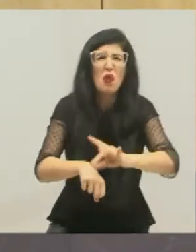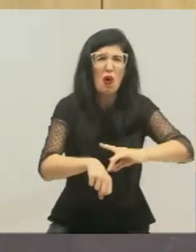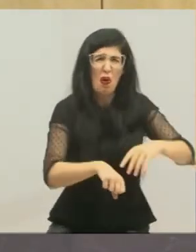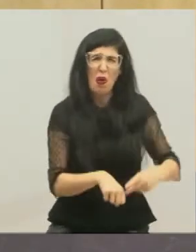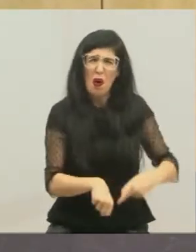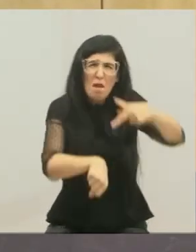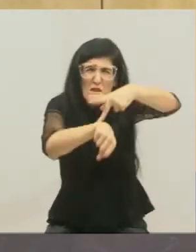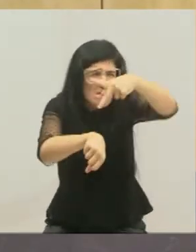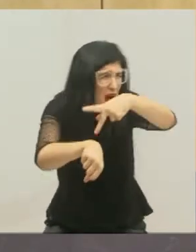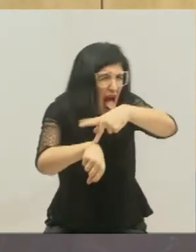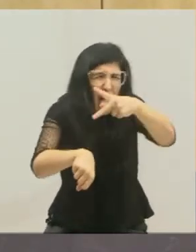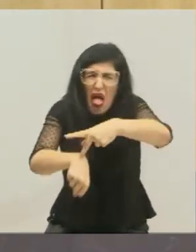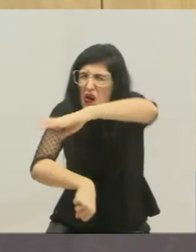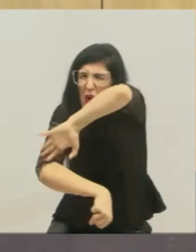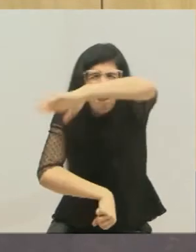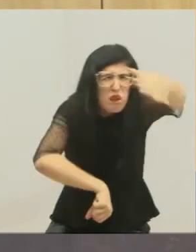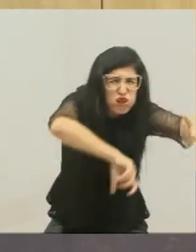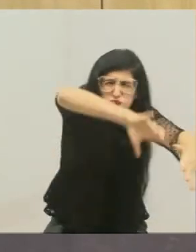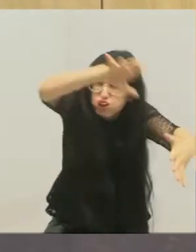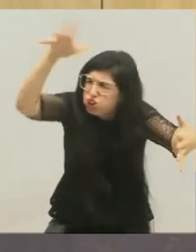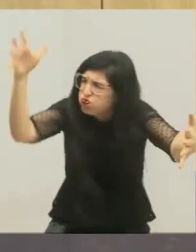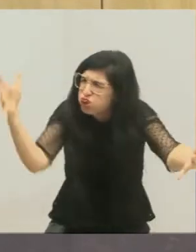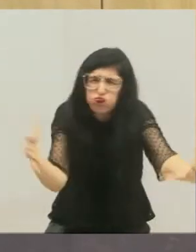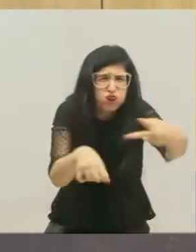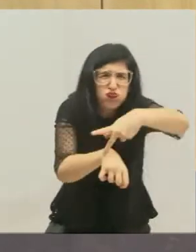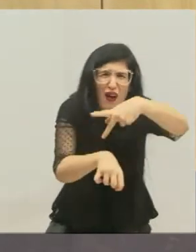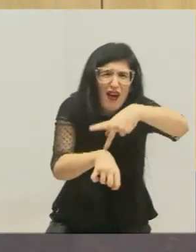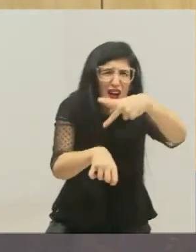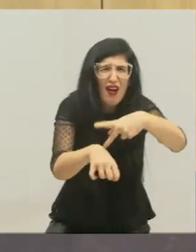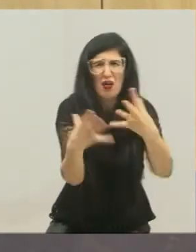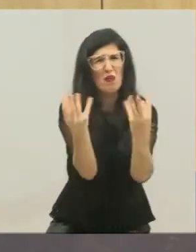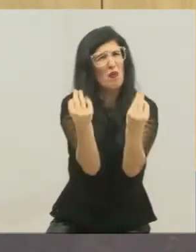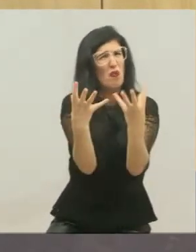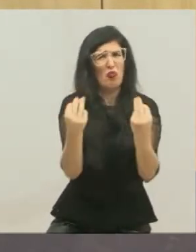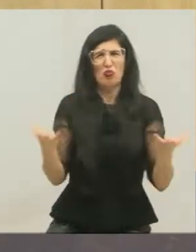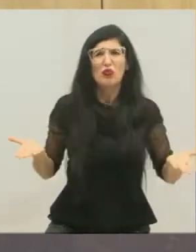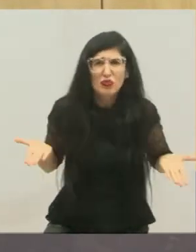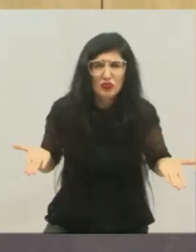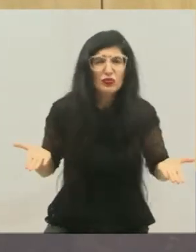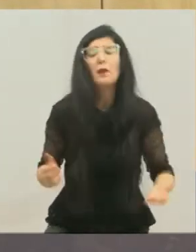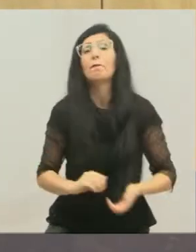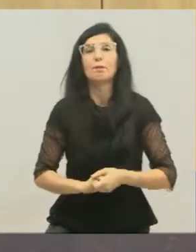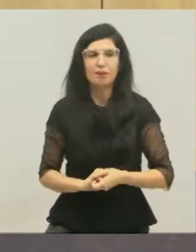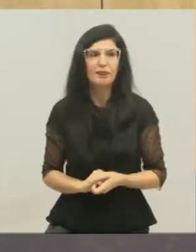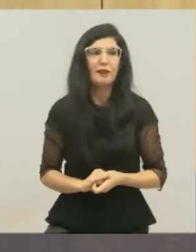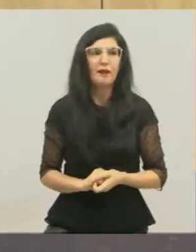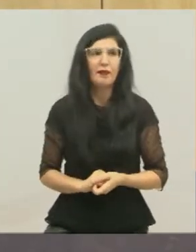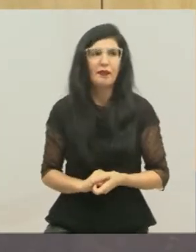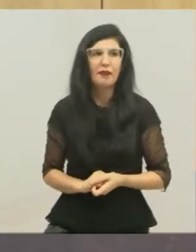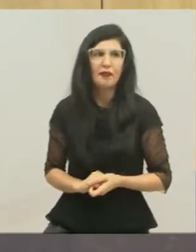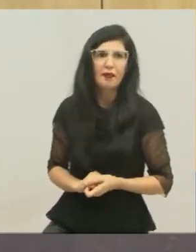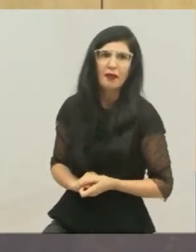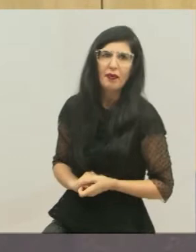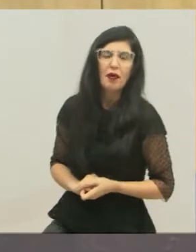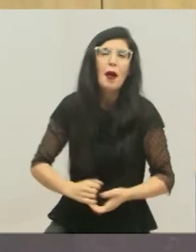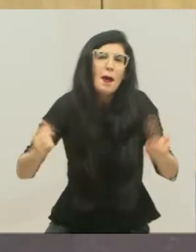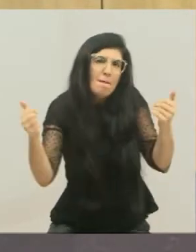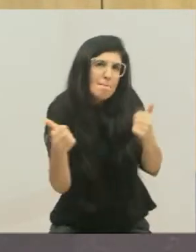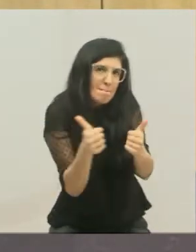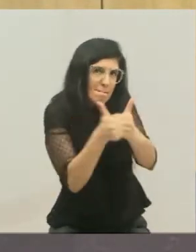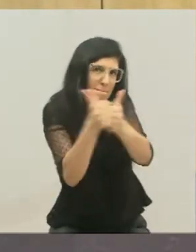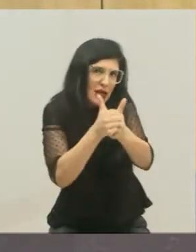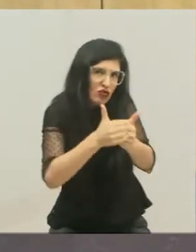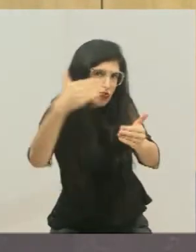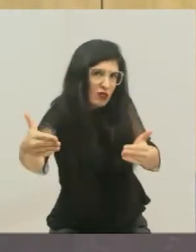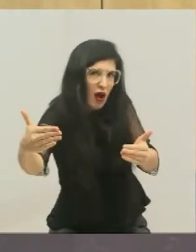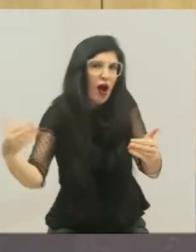jogado demais. O Valmir esteve lá esse tempo atrás, esteve lá, né, Valmir? do lado da Estrada da Amizade, que fica